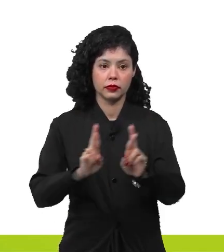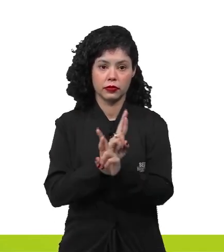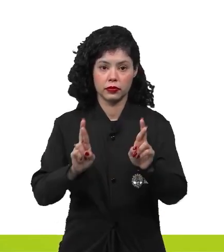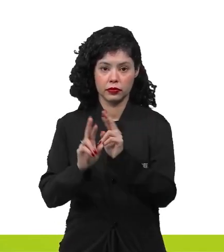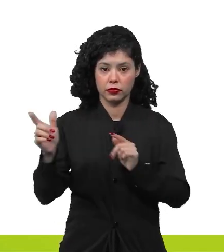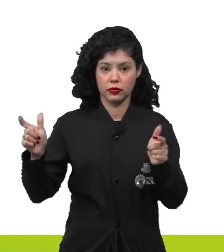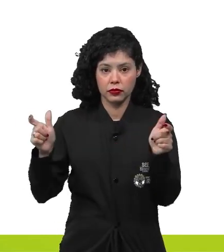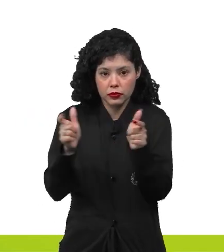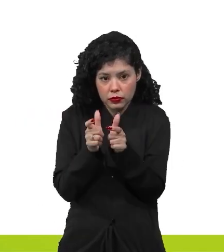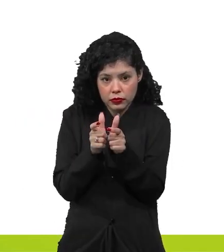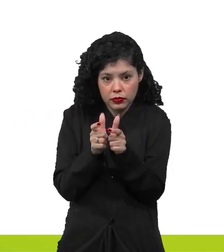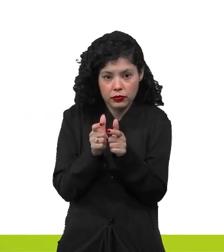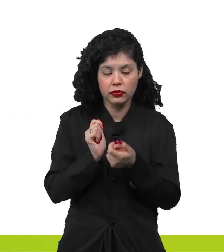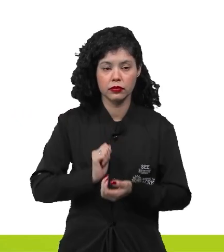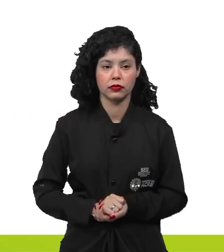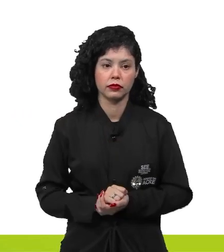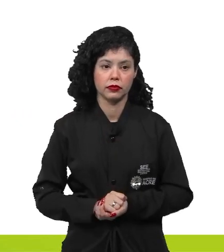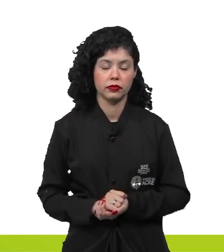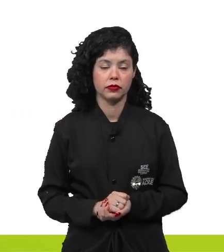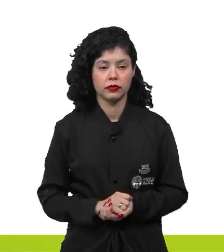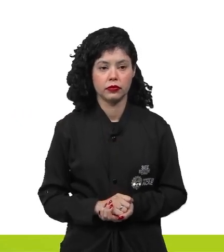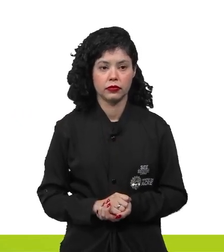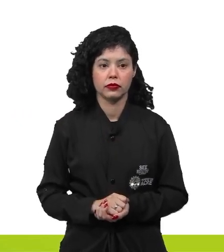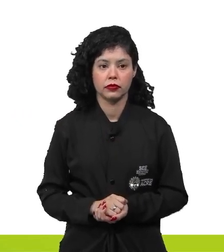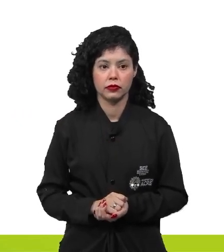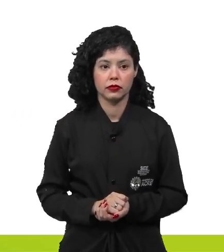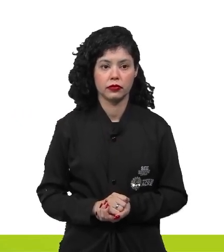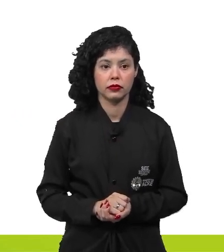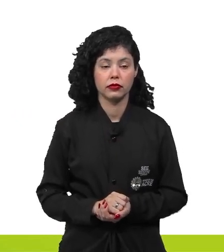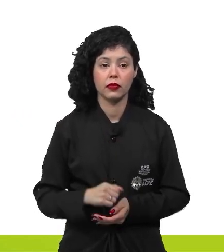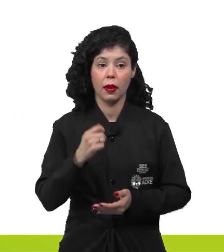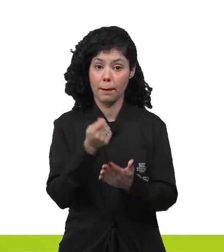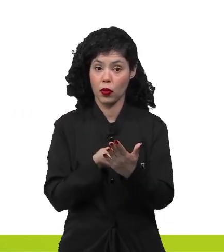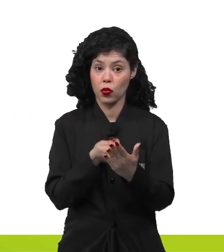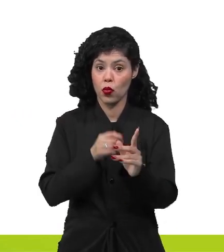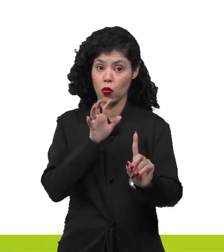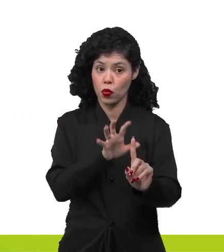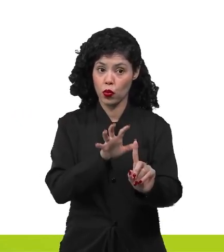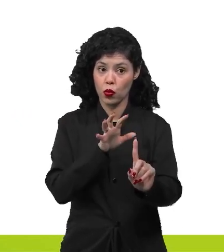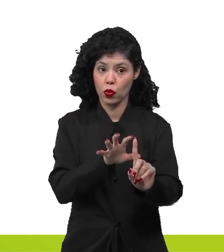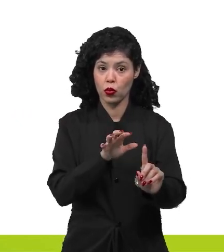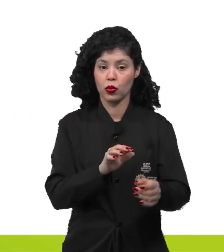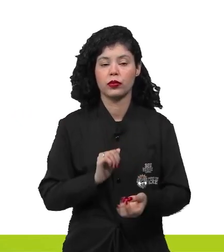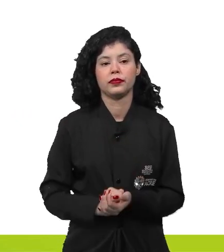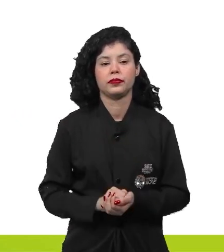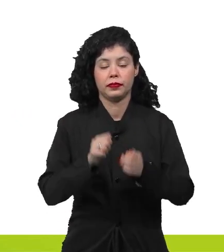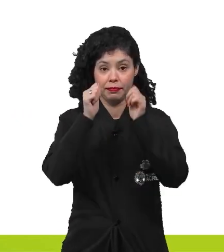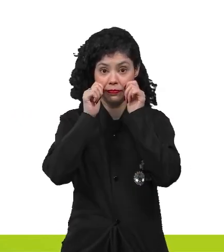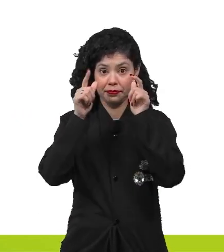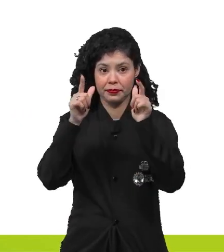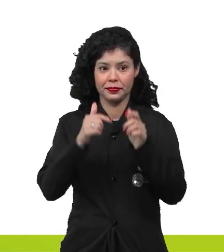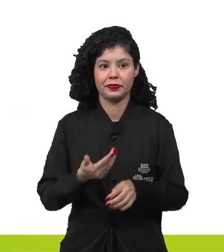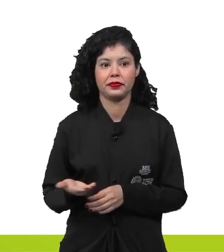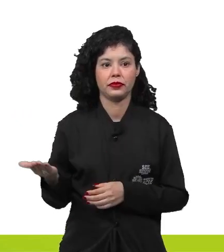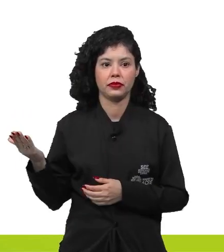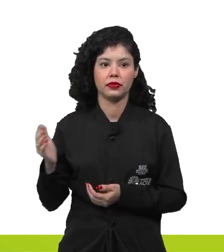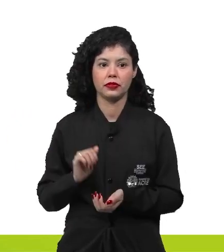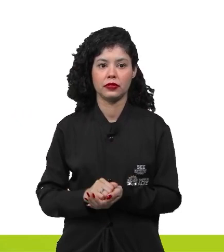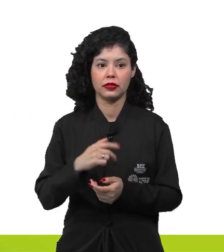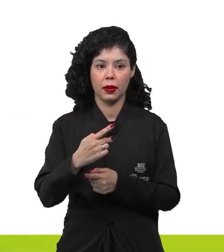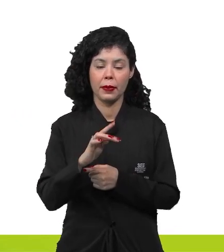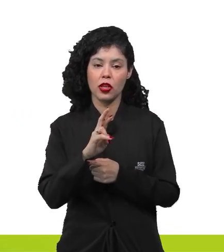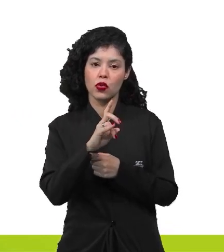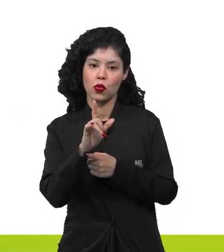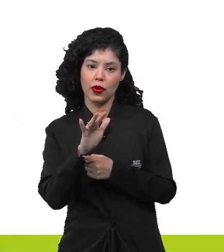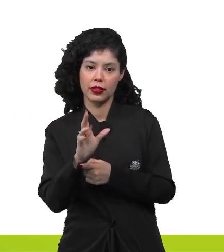textos relativamente curtos, textos persuasivos e atrativos. No caso aqui, a persuasão